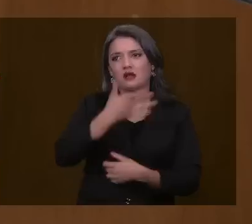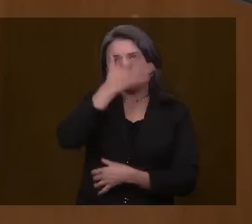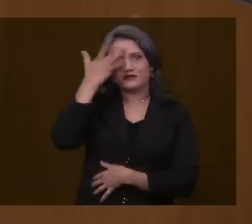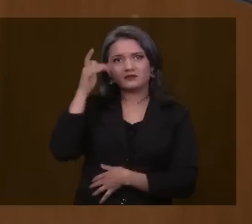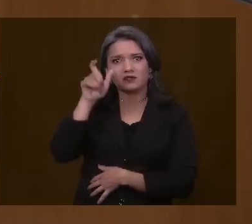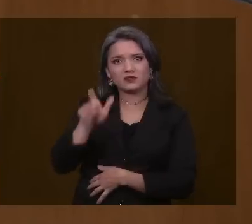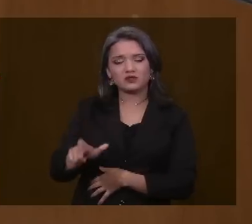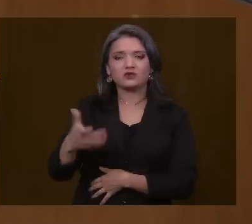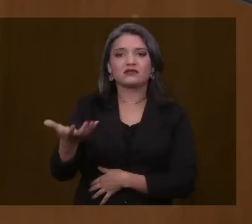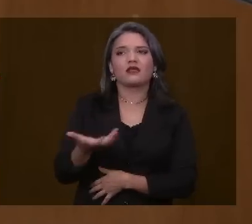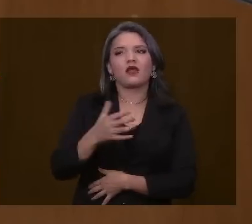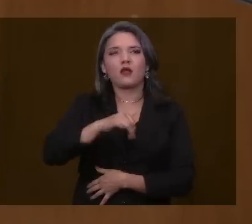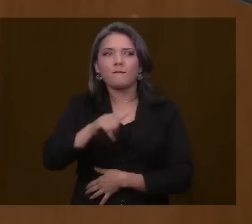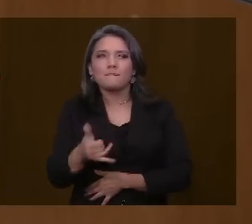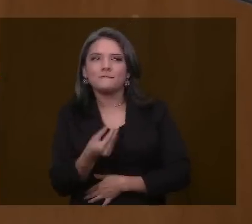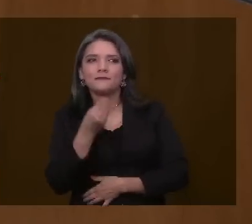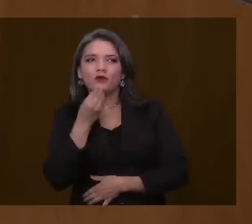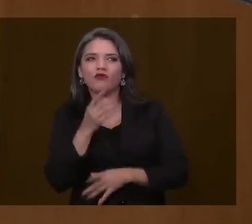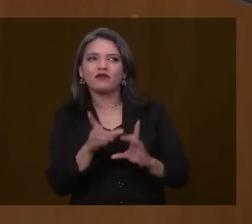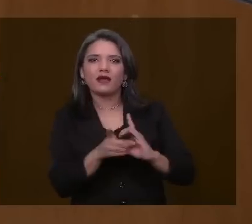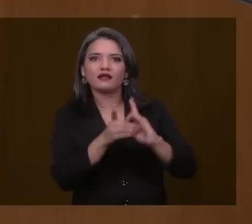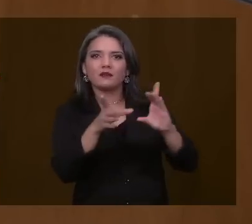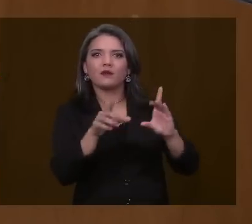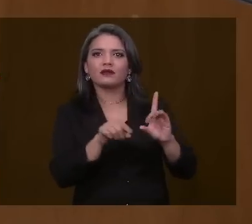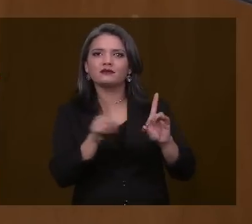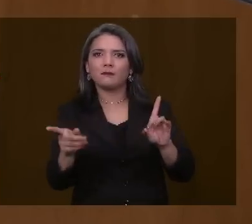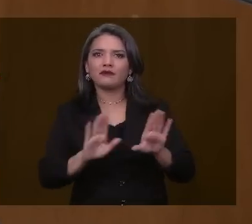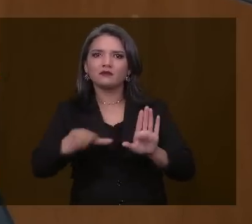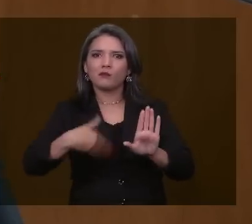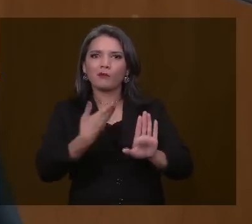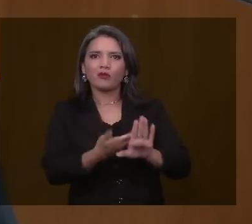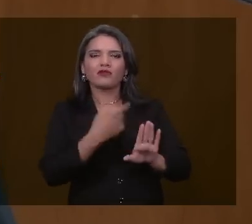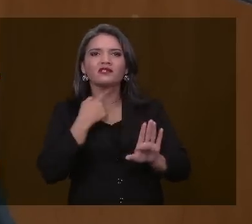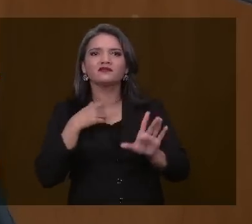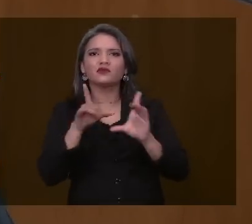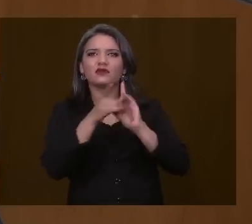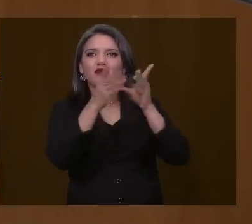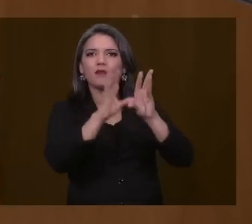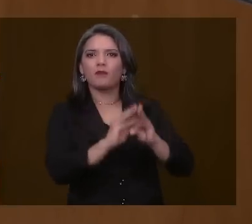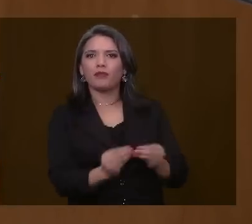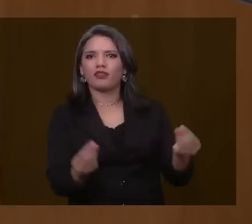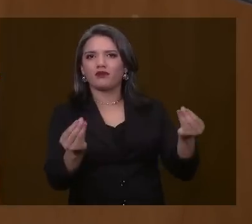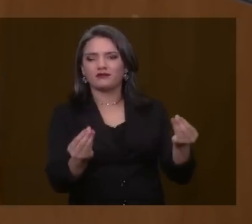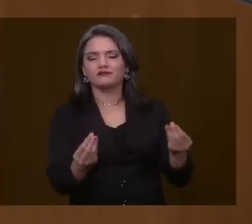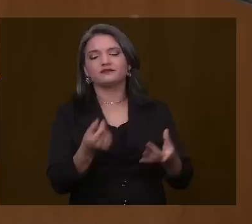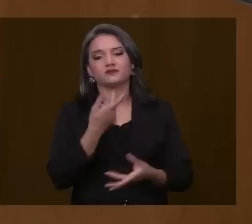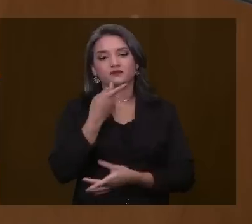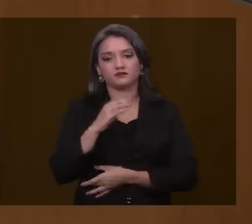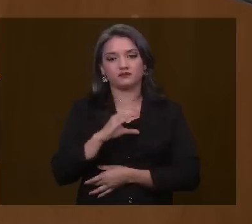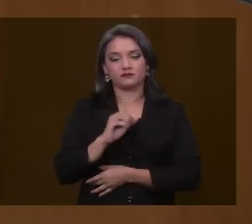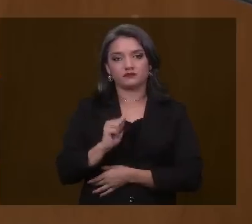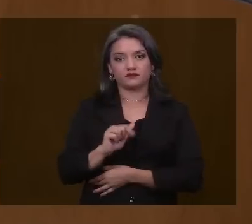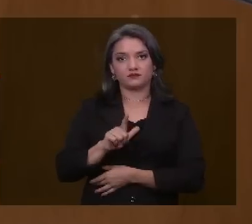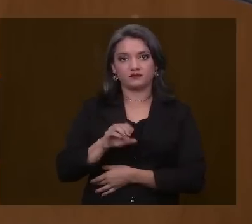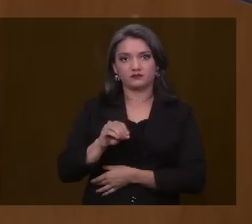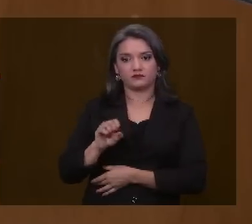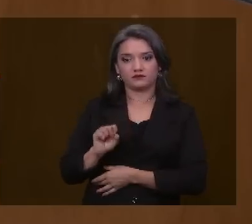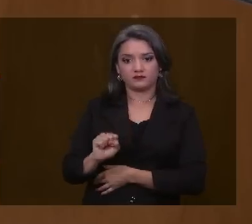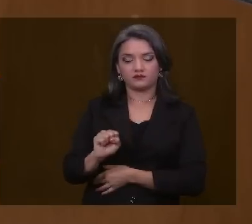democracia para aniquilá-la. Estou citando Carlos Schmitt, de setembro,